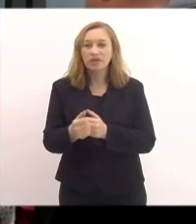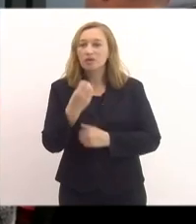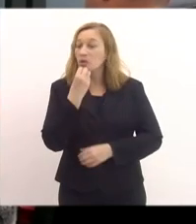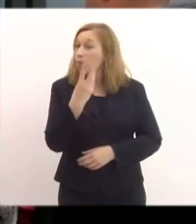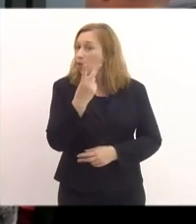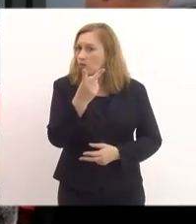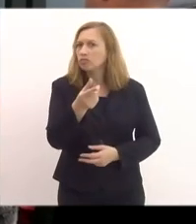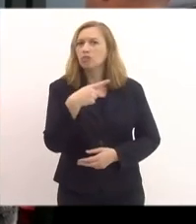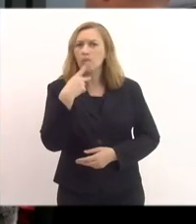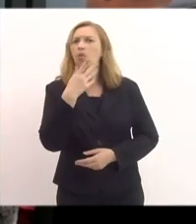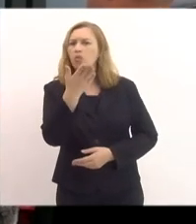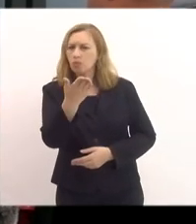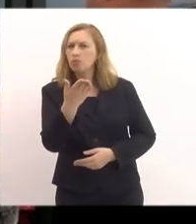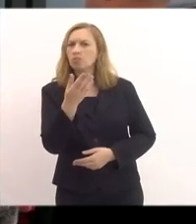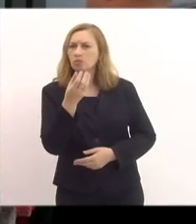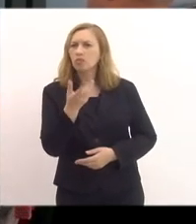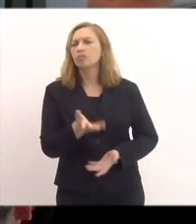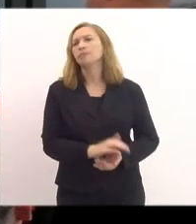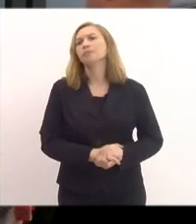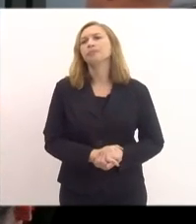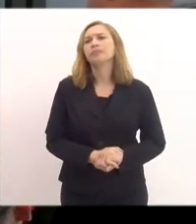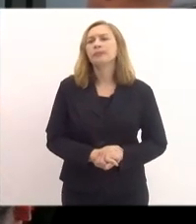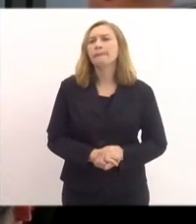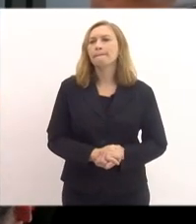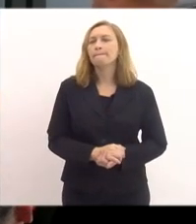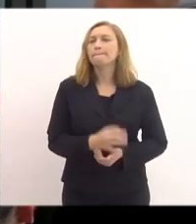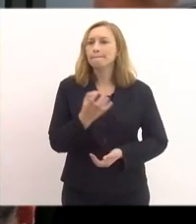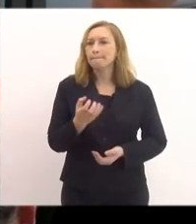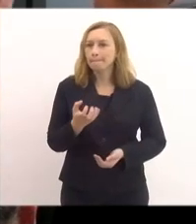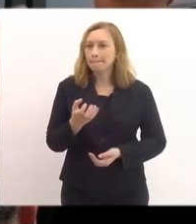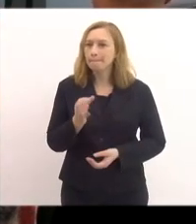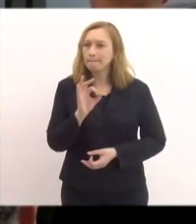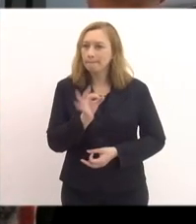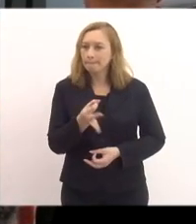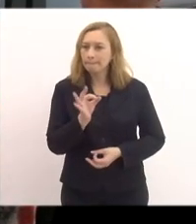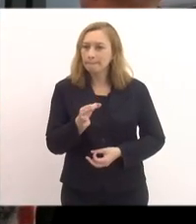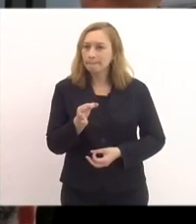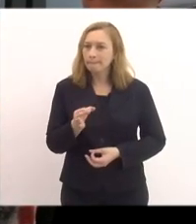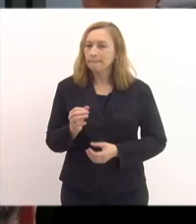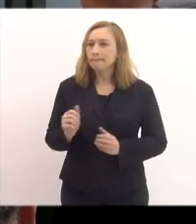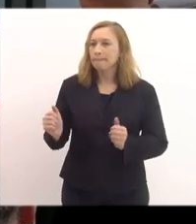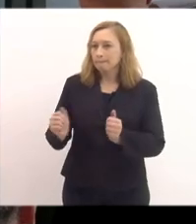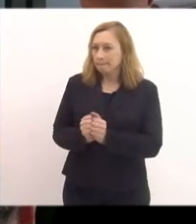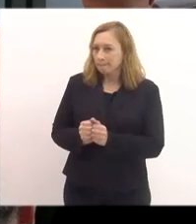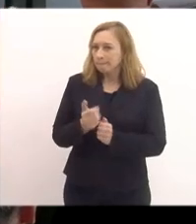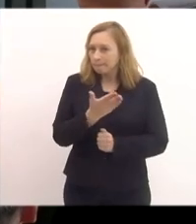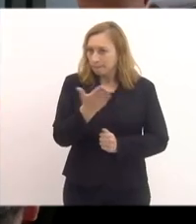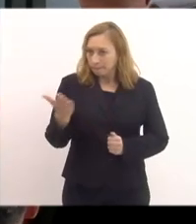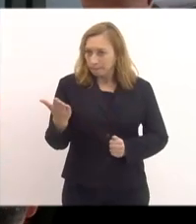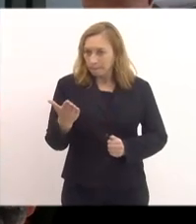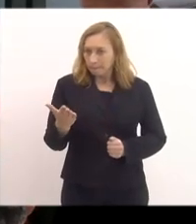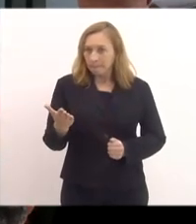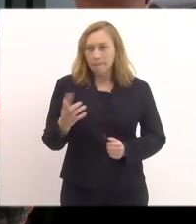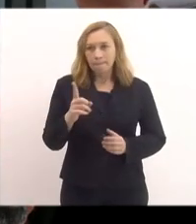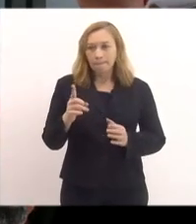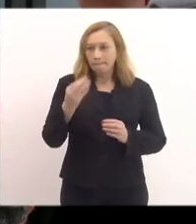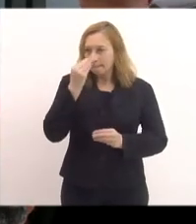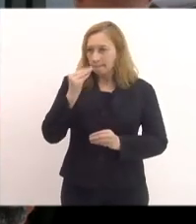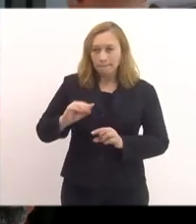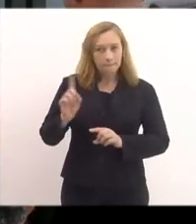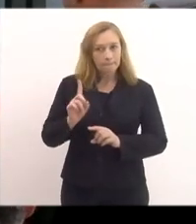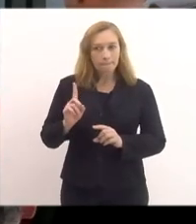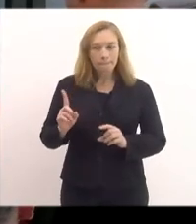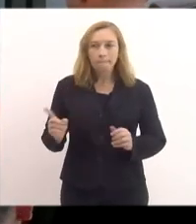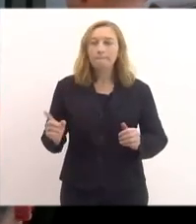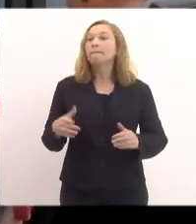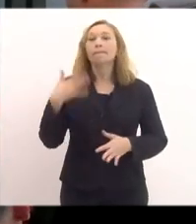brilhante encaminhamento. Não quero deixar, obviamente, que são nossos aliados, não quero deixar em saia justa de forma nenhuma. É sair daqui